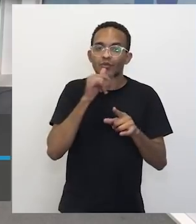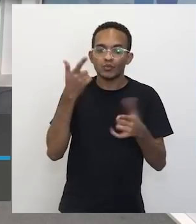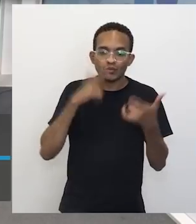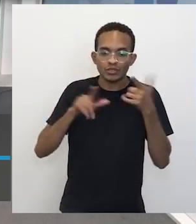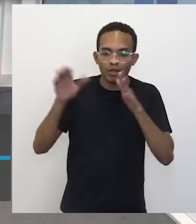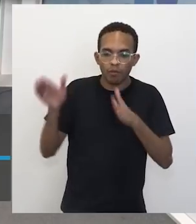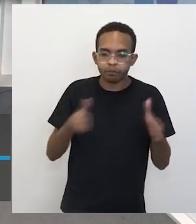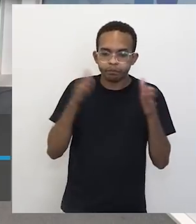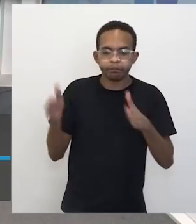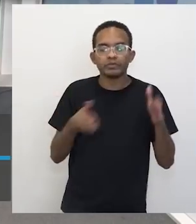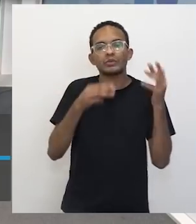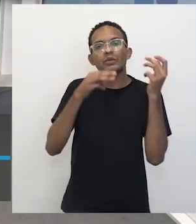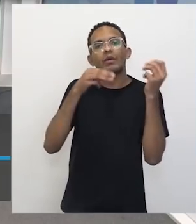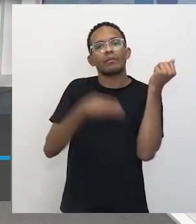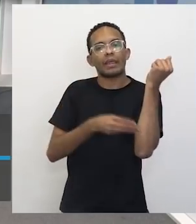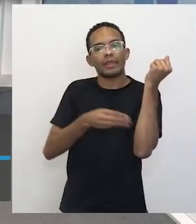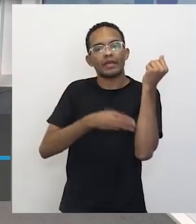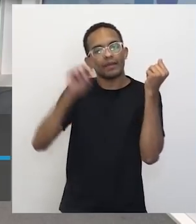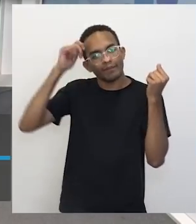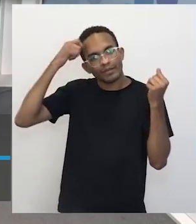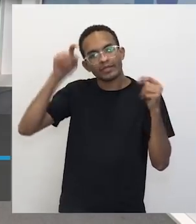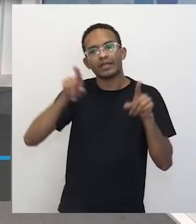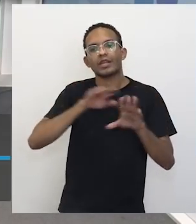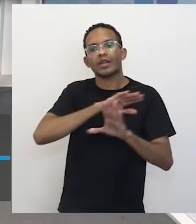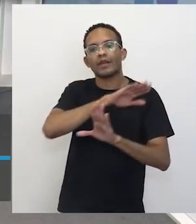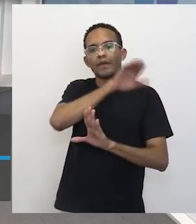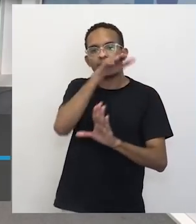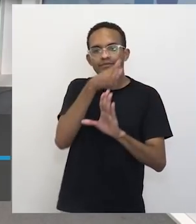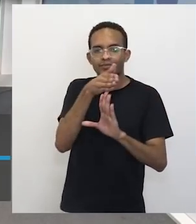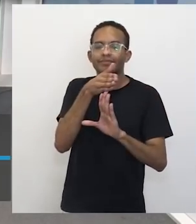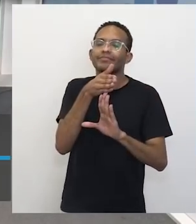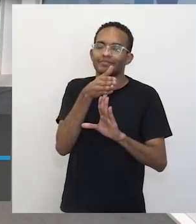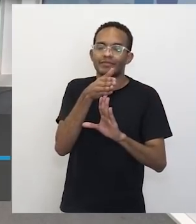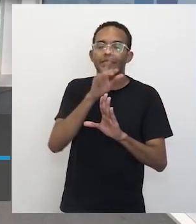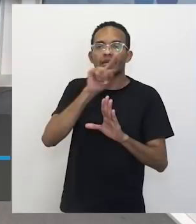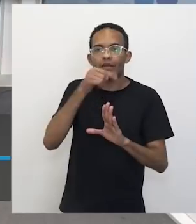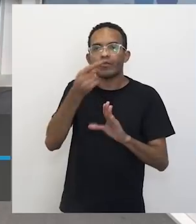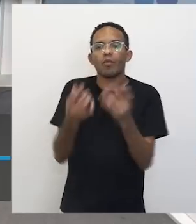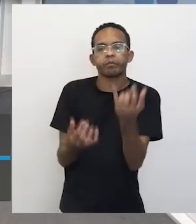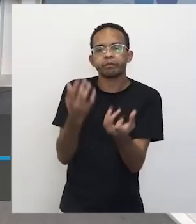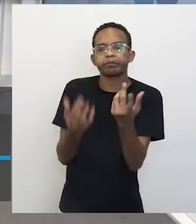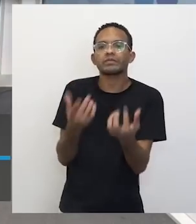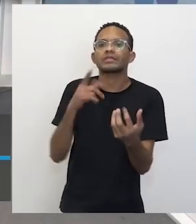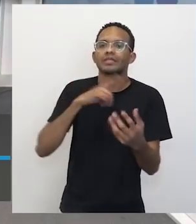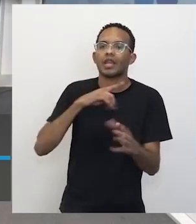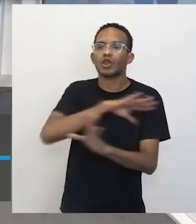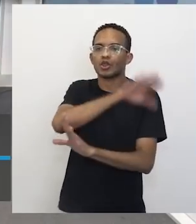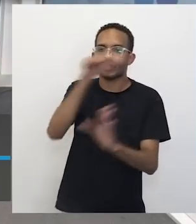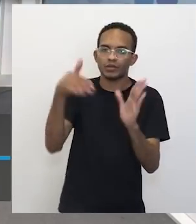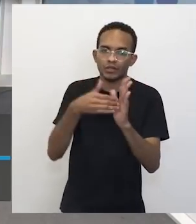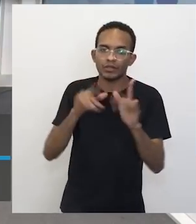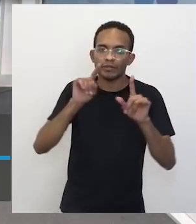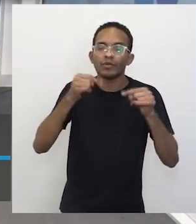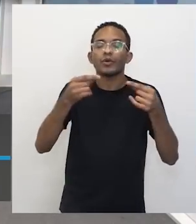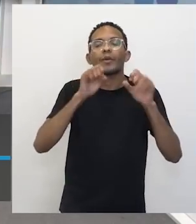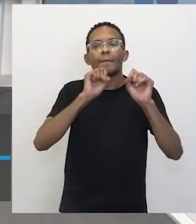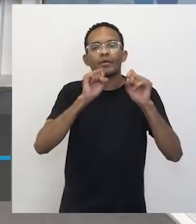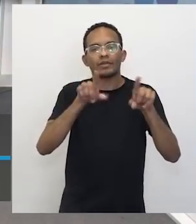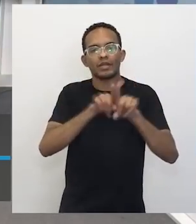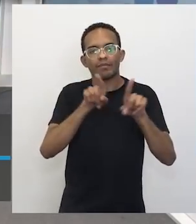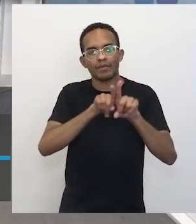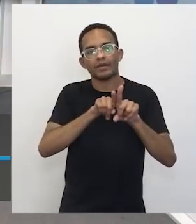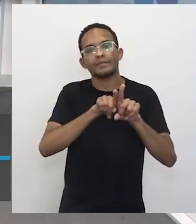né? A gente tem a queima incompleta, na verdade, né? Tem. Depois da queima, né? Depois da queima, a gente tem aí a queima completa. Aliás, a gente pode fazer a